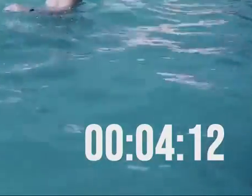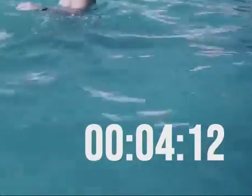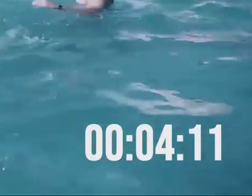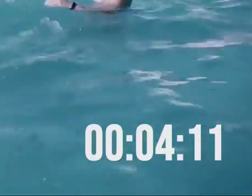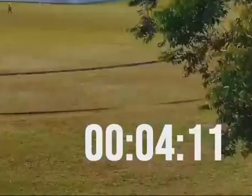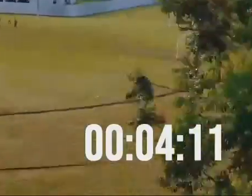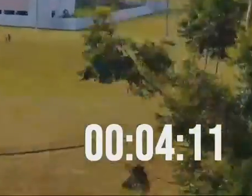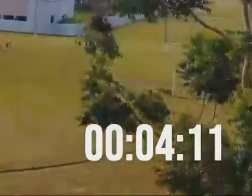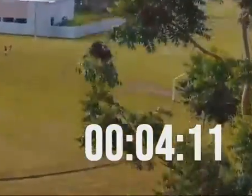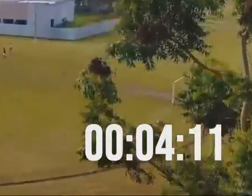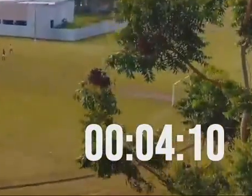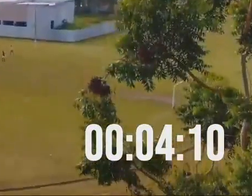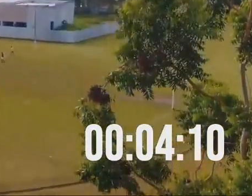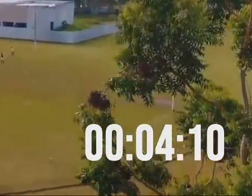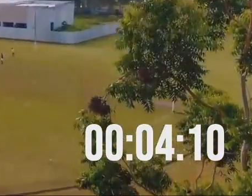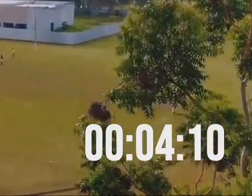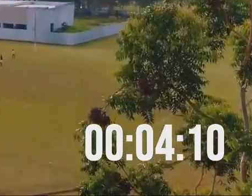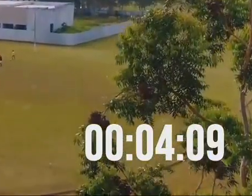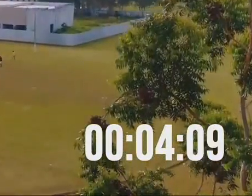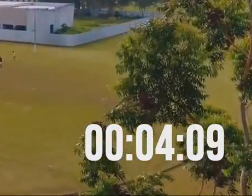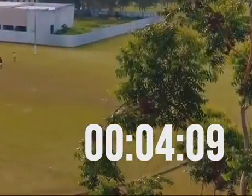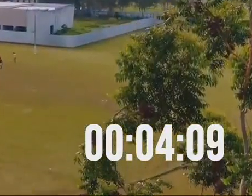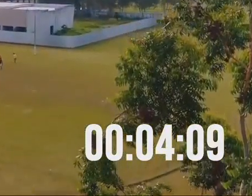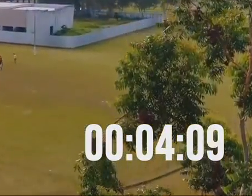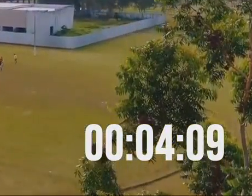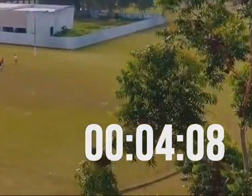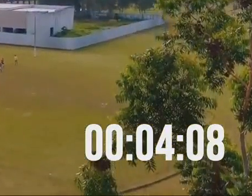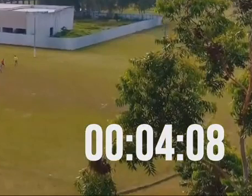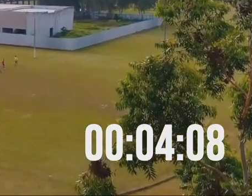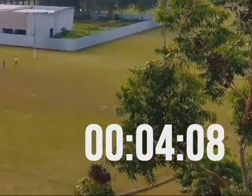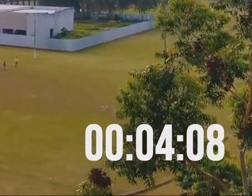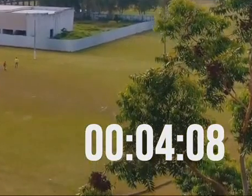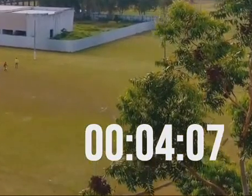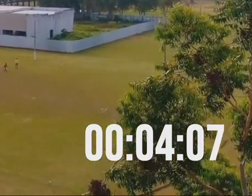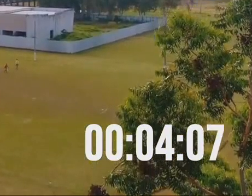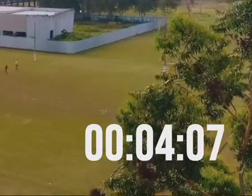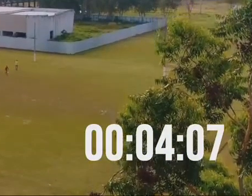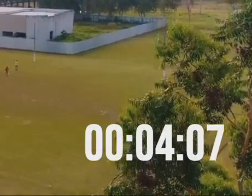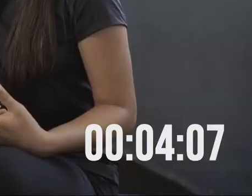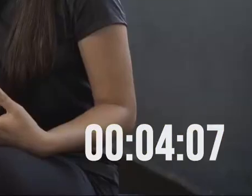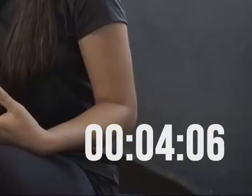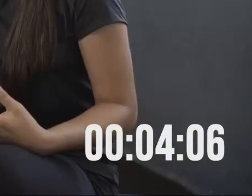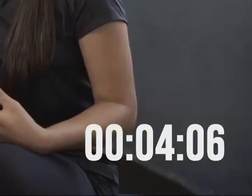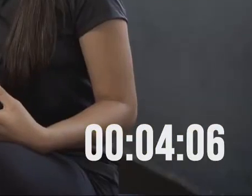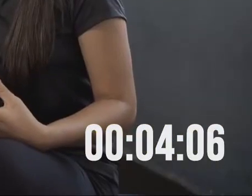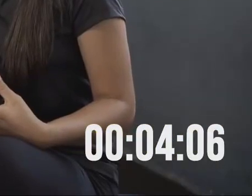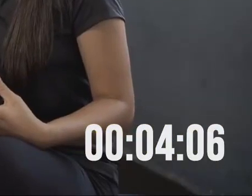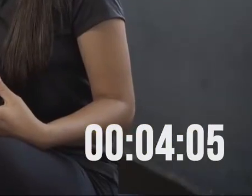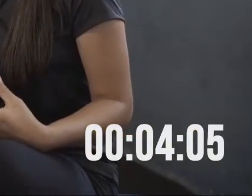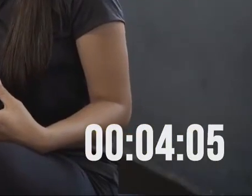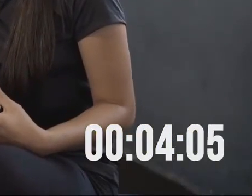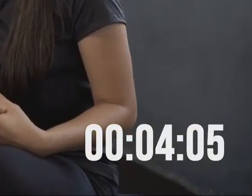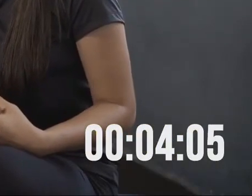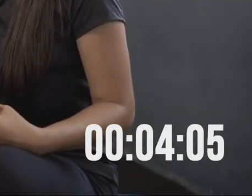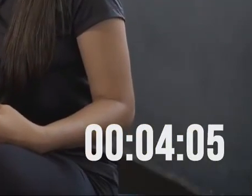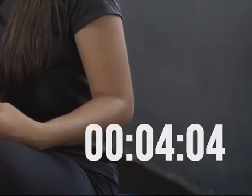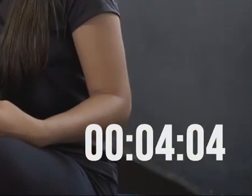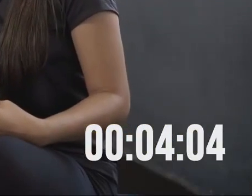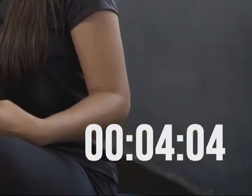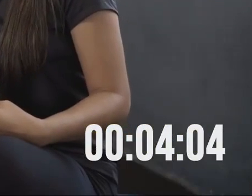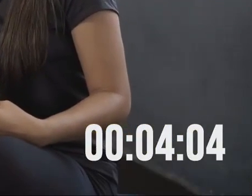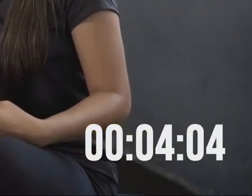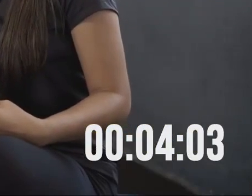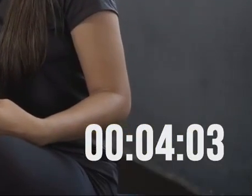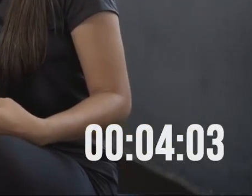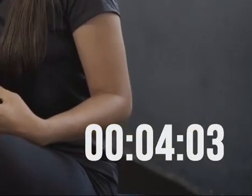academia, piscina e quadras abertas e fechadas disponíveis aos alunos a qualquer hora. Sem contar nas atividades acompanhadas